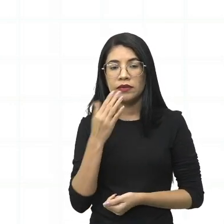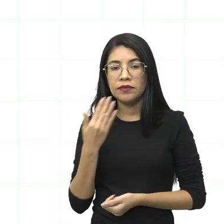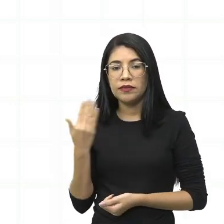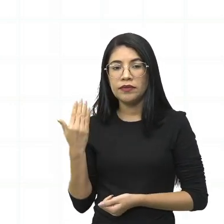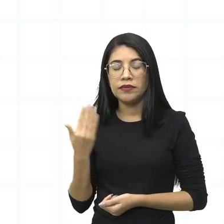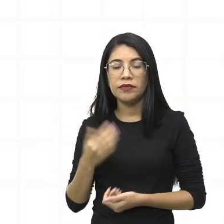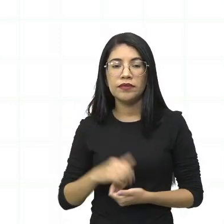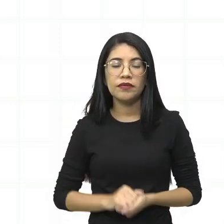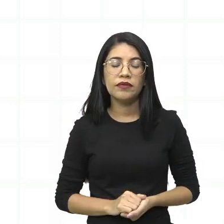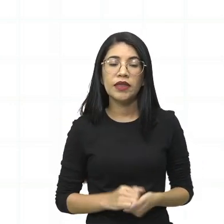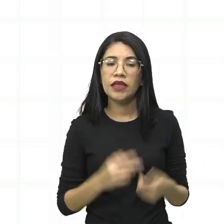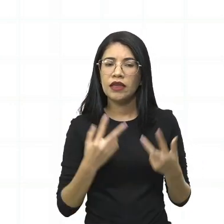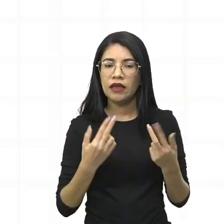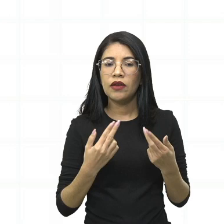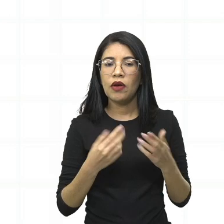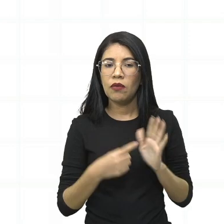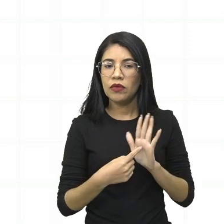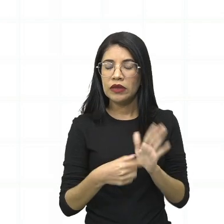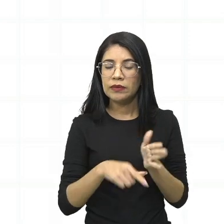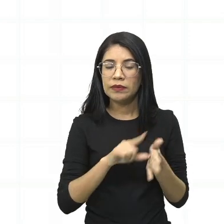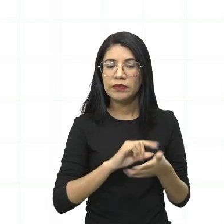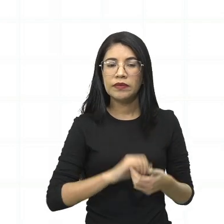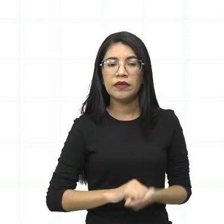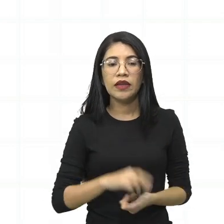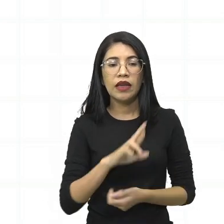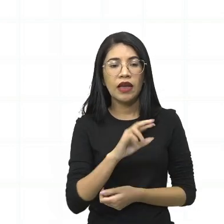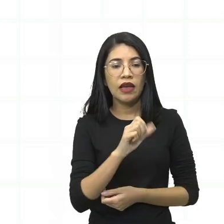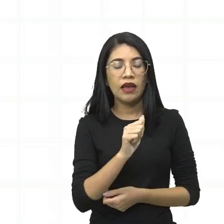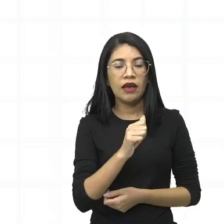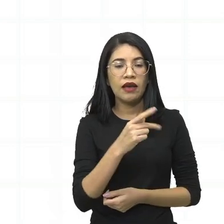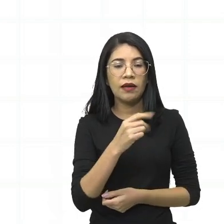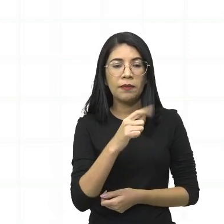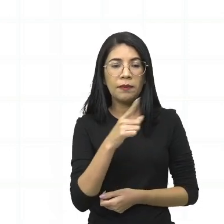só, da forma que eu coloquei para vocês, né? Rapaz,